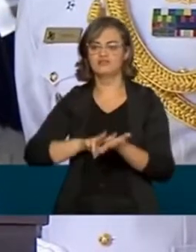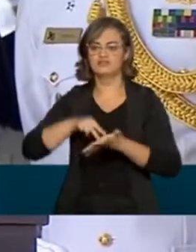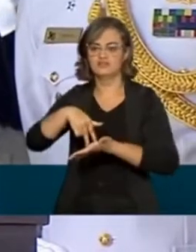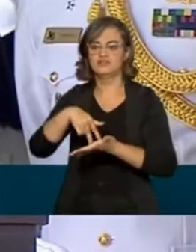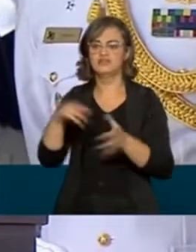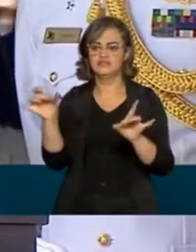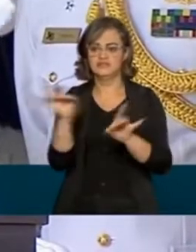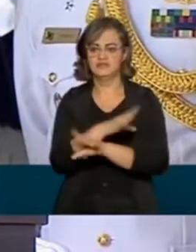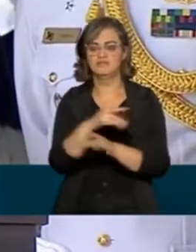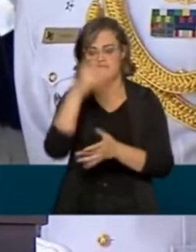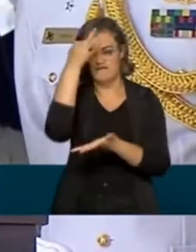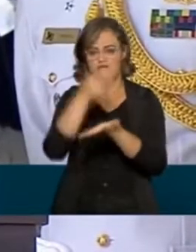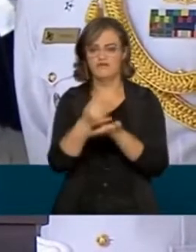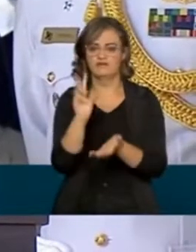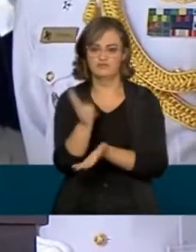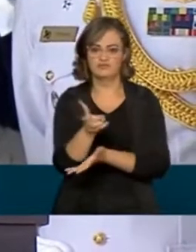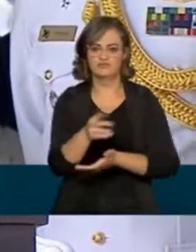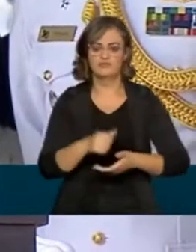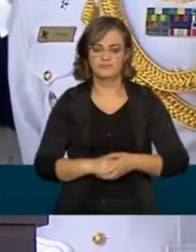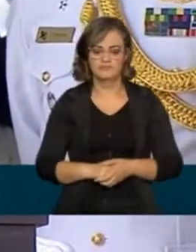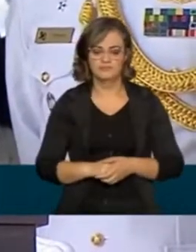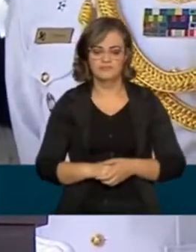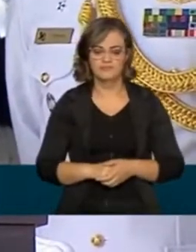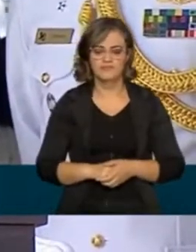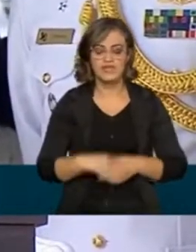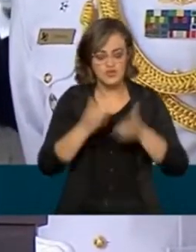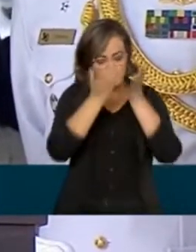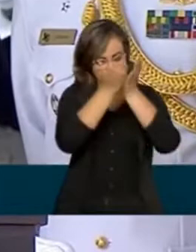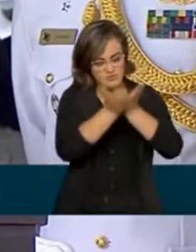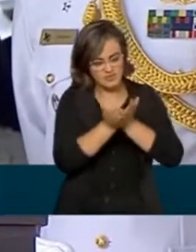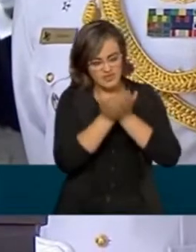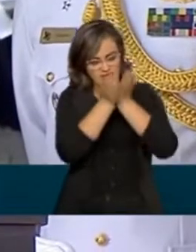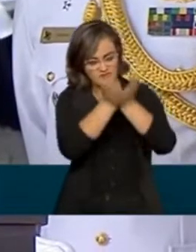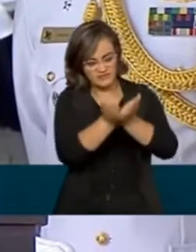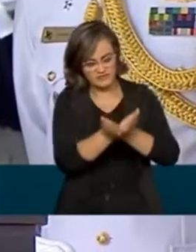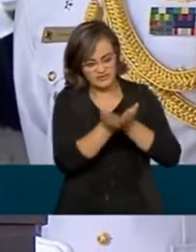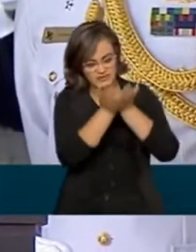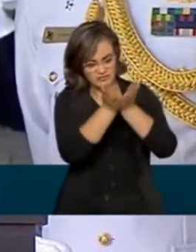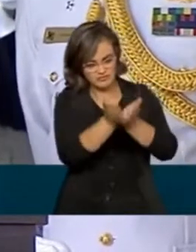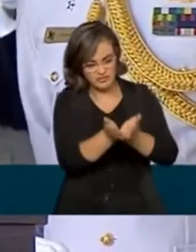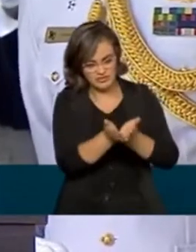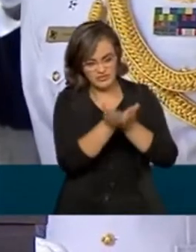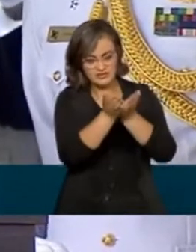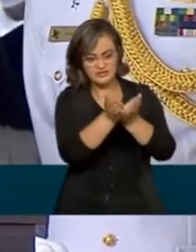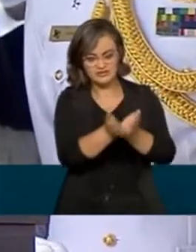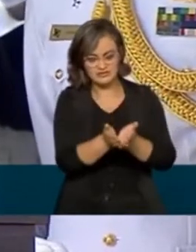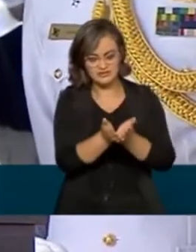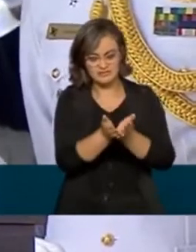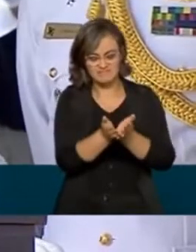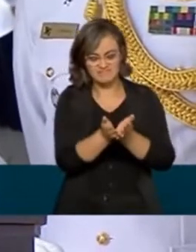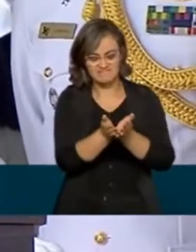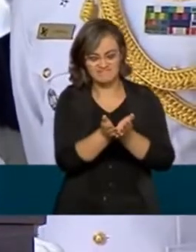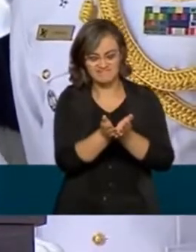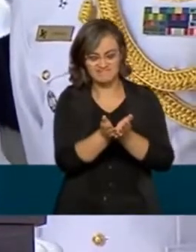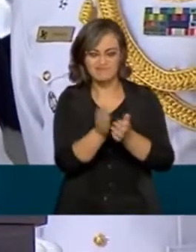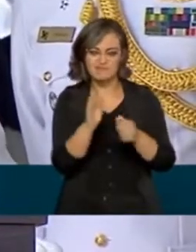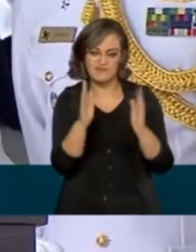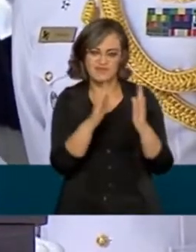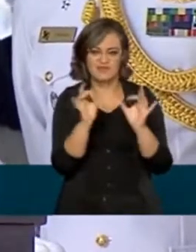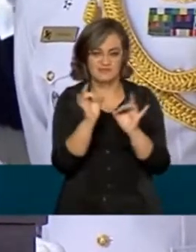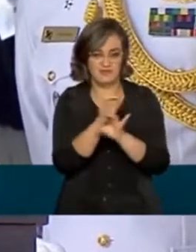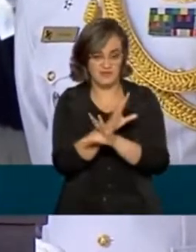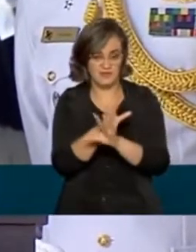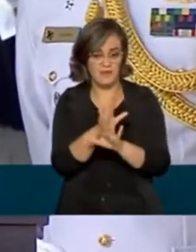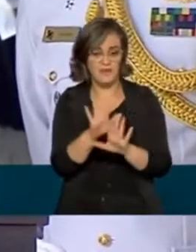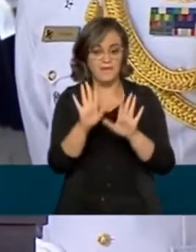carreira, guardei a fé. Com um navio em manobras, é chegada a hora de preparar o desembarque. Antes,